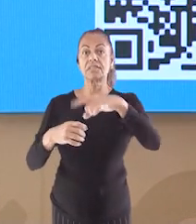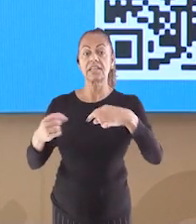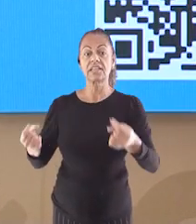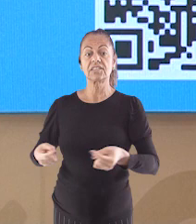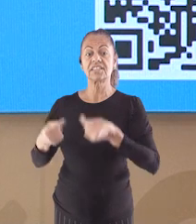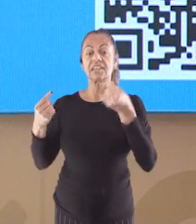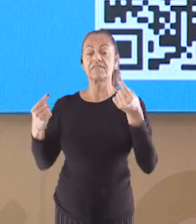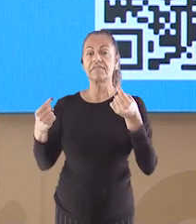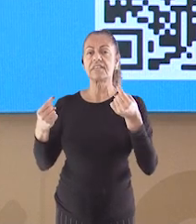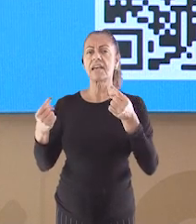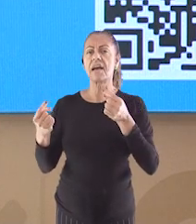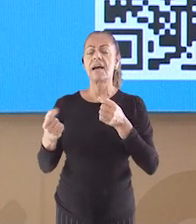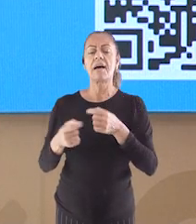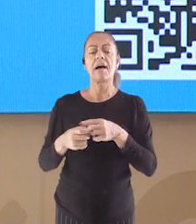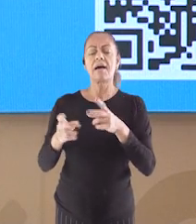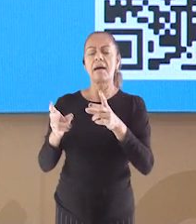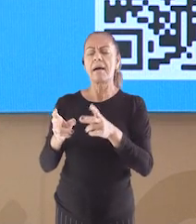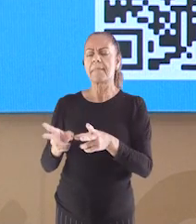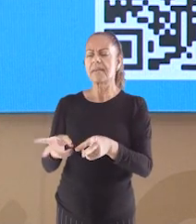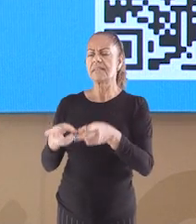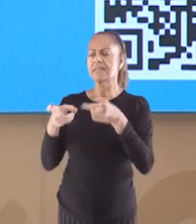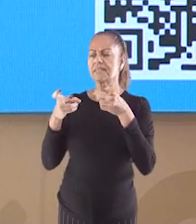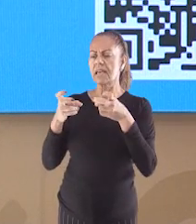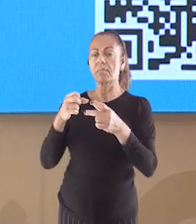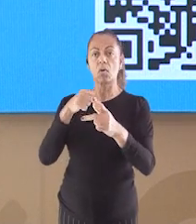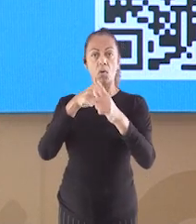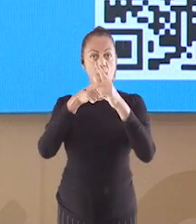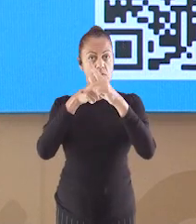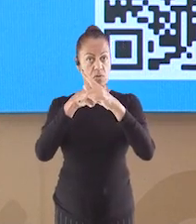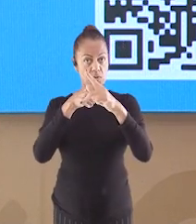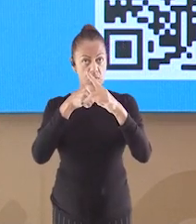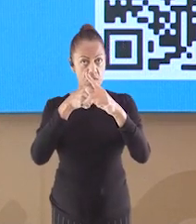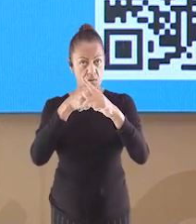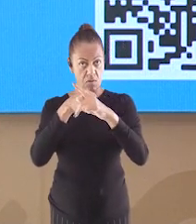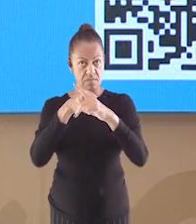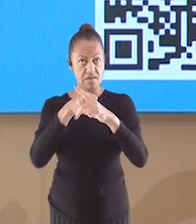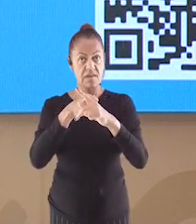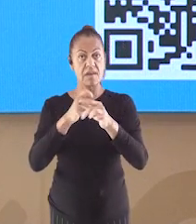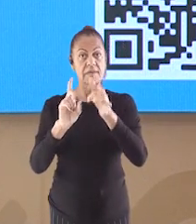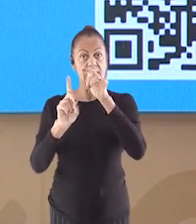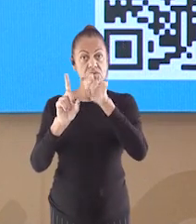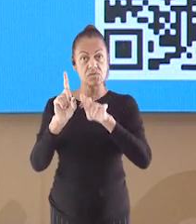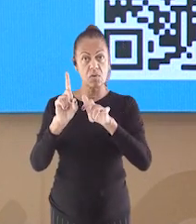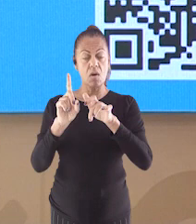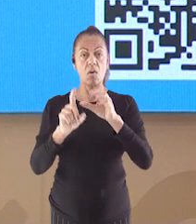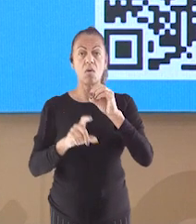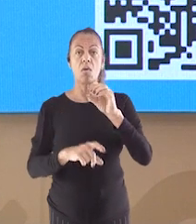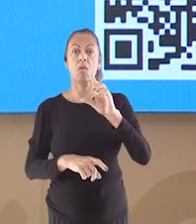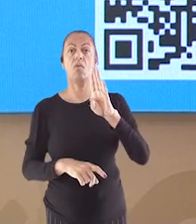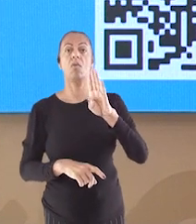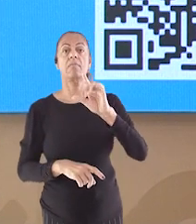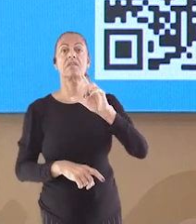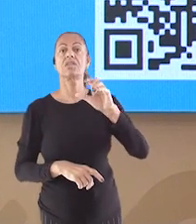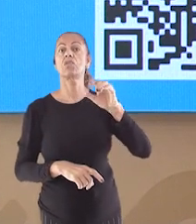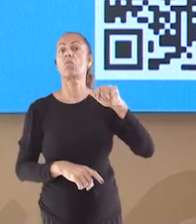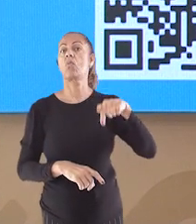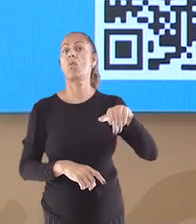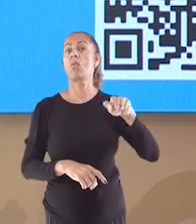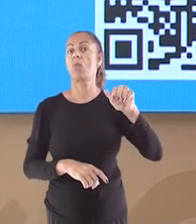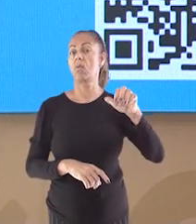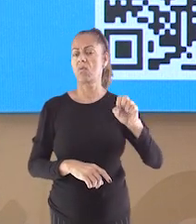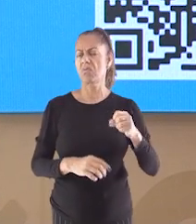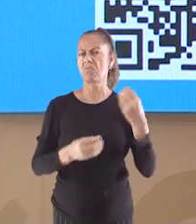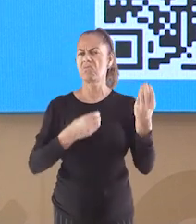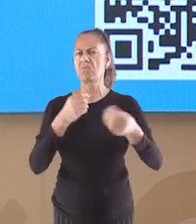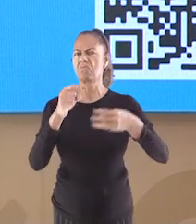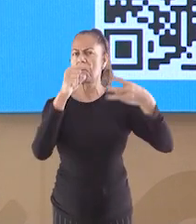nesse desafio, eu quero que vocês identifiquem o pronome pessoal oblíquo presente nessa tirinha aqui e qual colocação pronominal